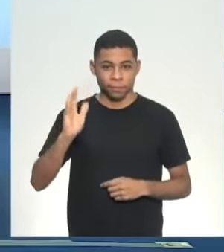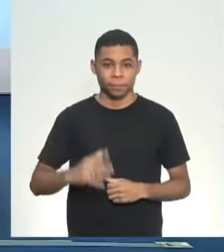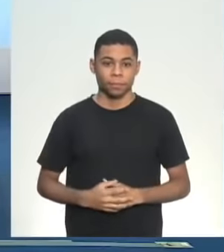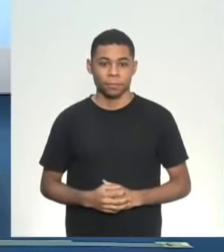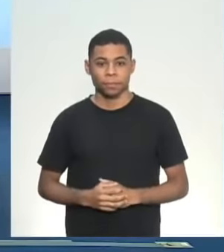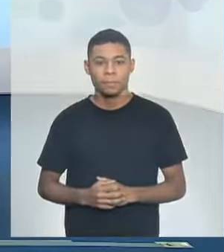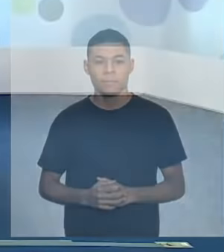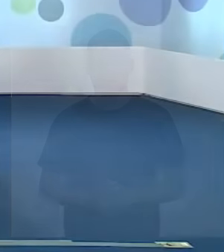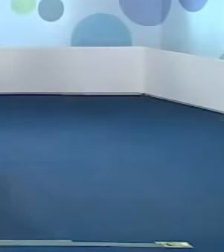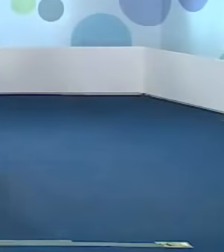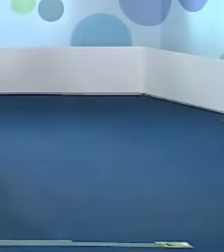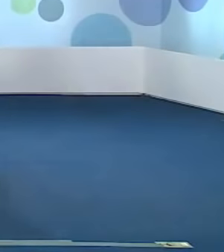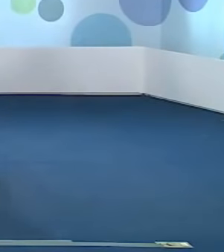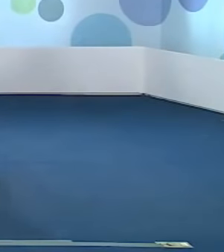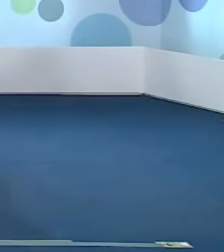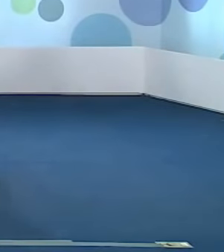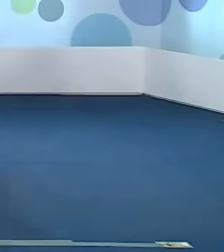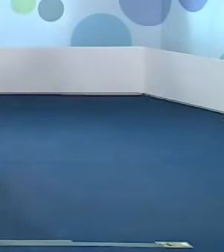bairro